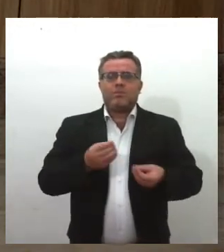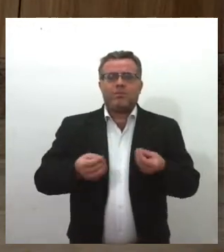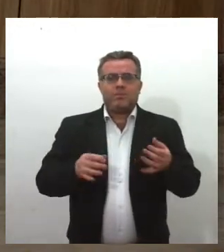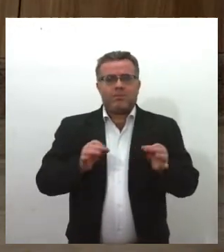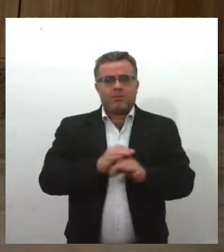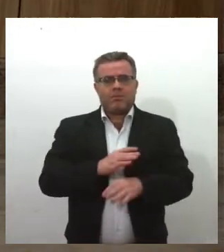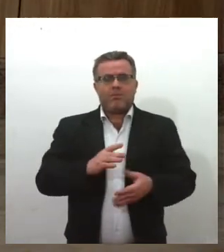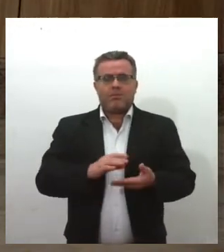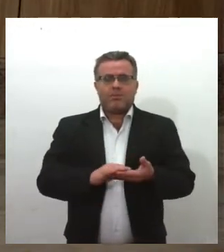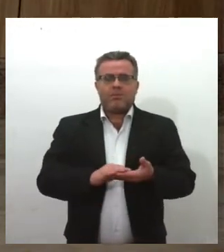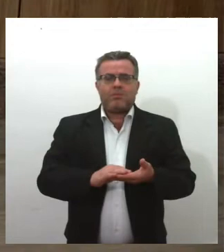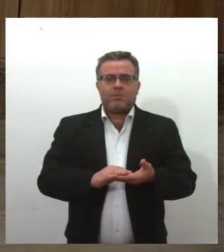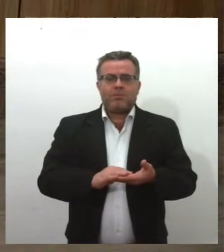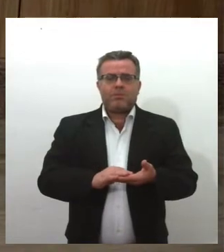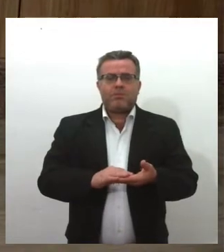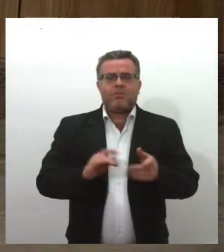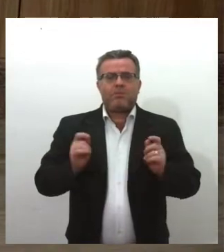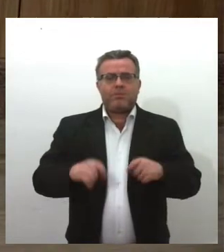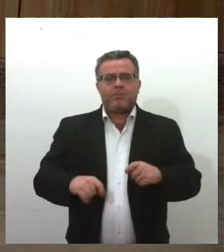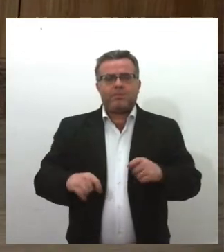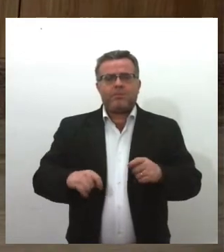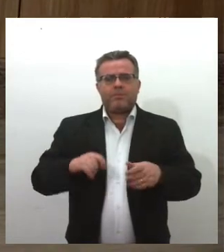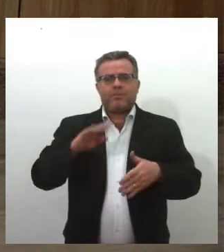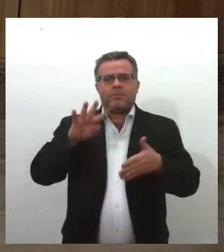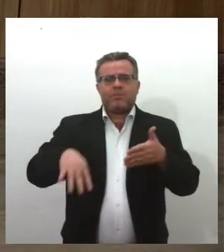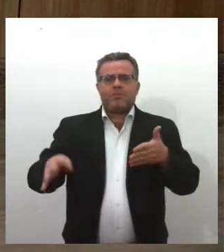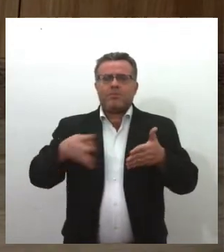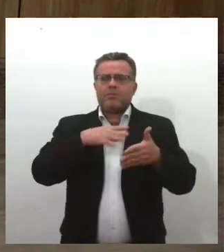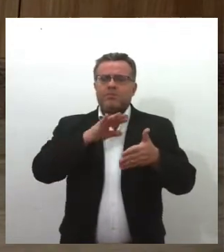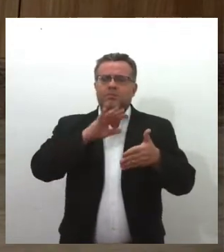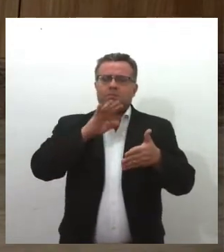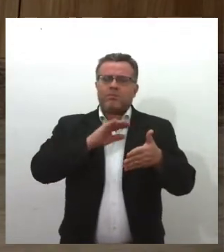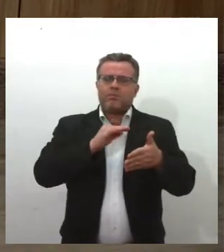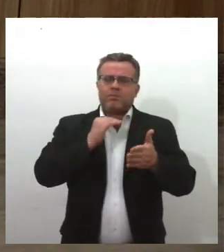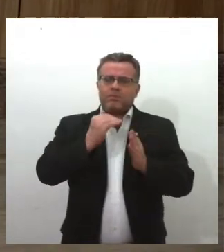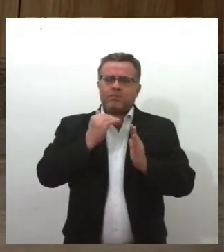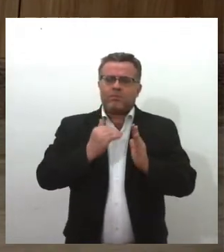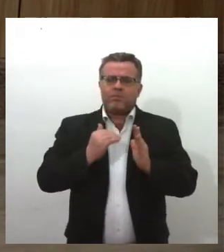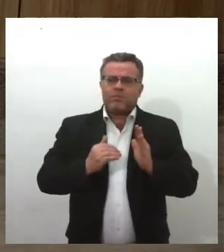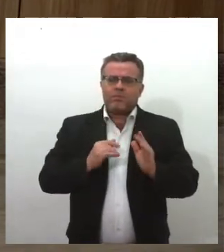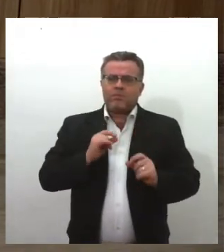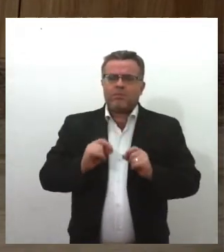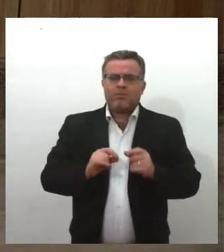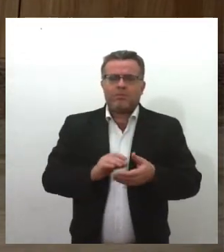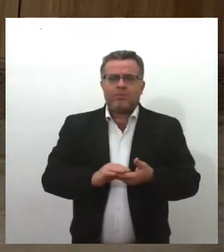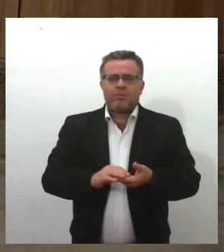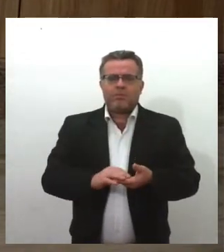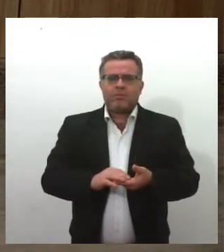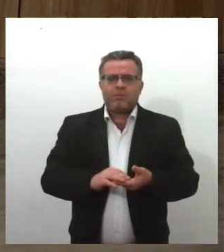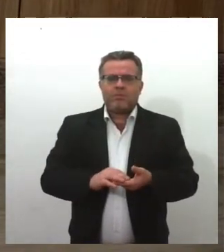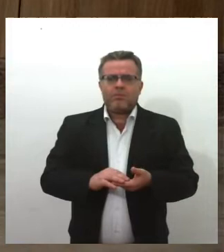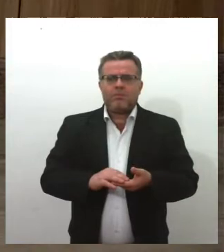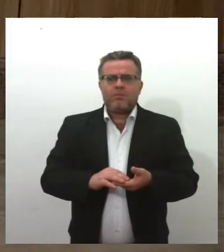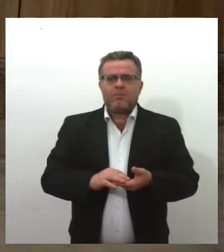é, em geral, o quadro que eles procuram vocês? Veja,